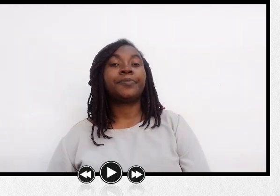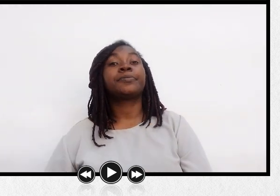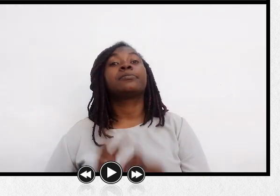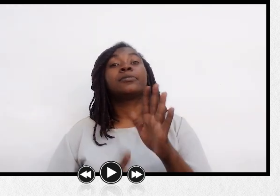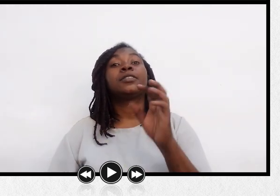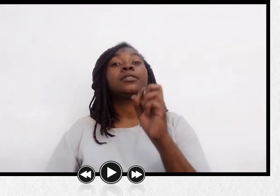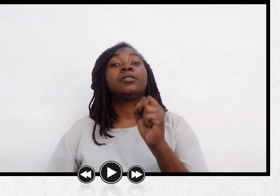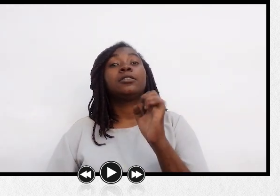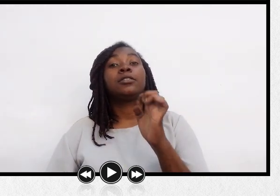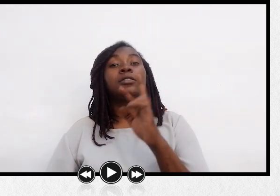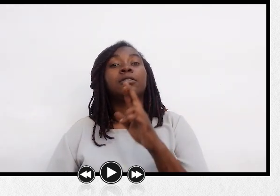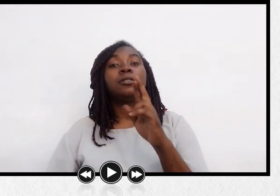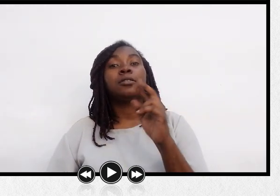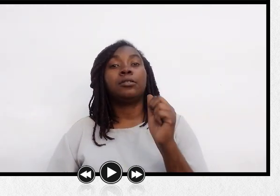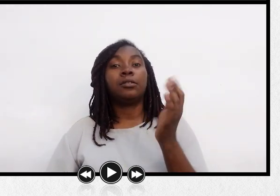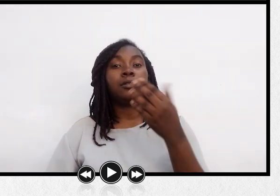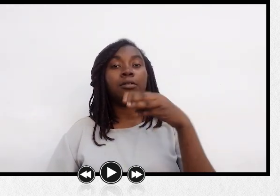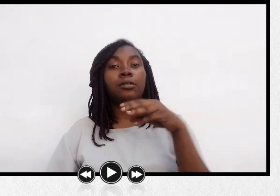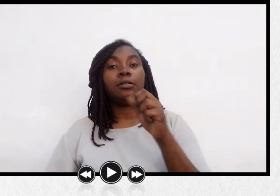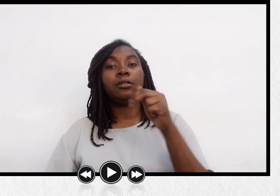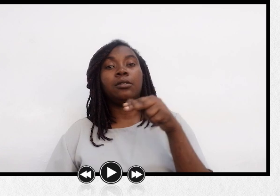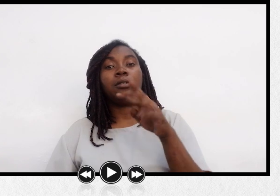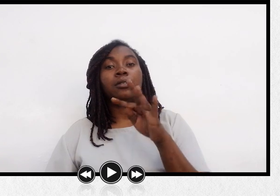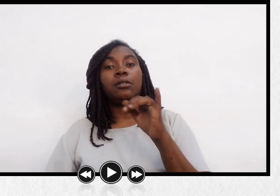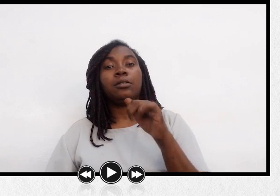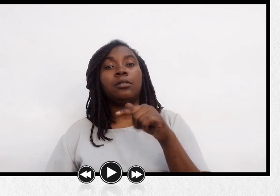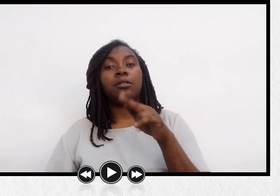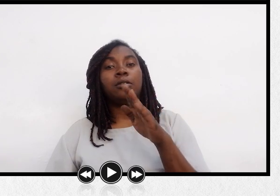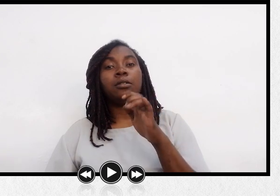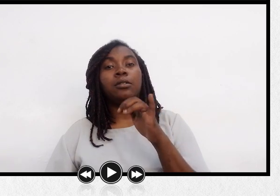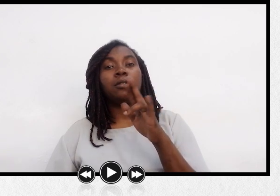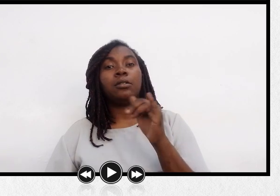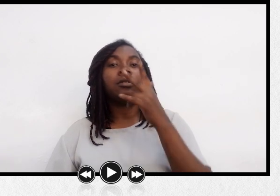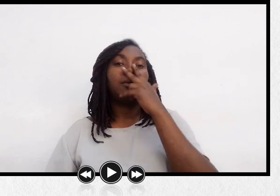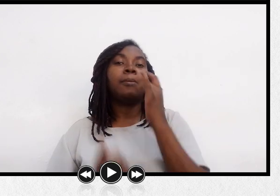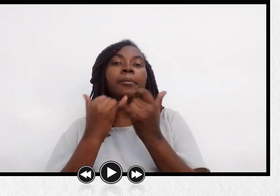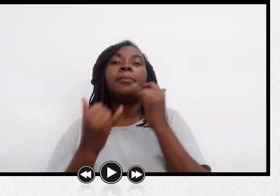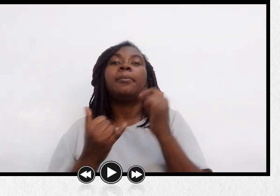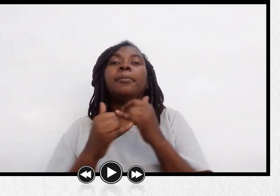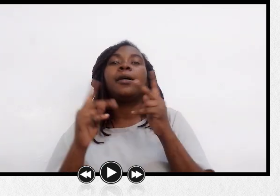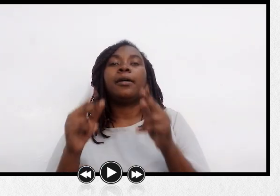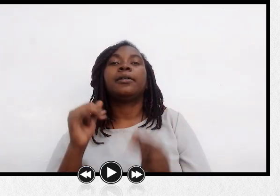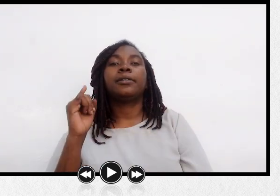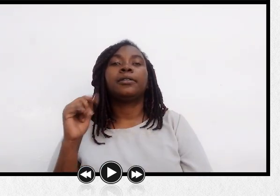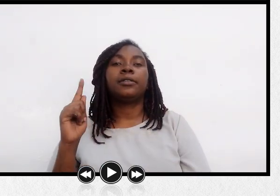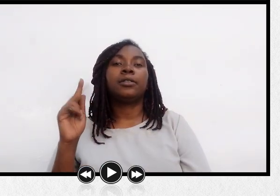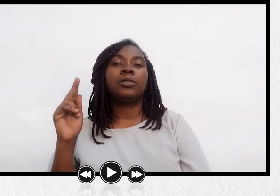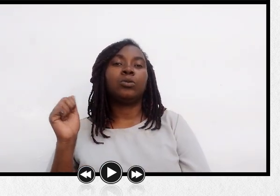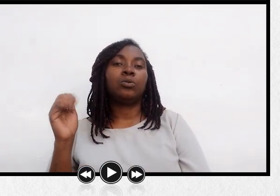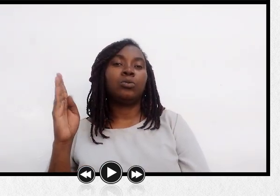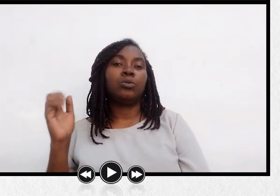uma situação também similar ao Ribeira de Iguape. Eu não conheço os demais, né? Não tive essa